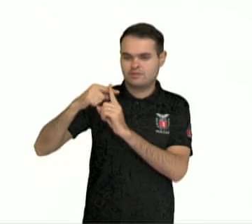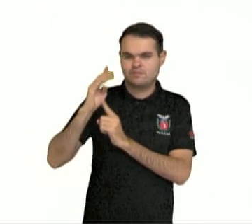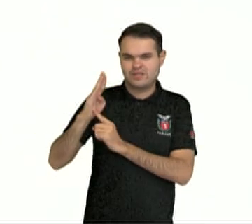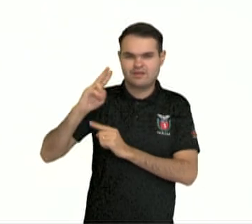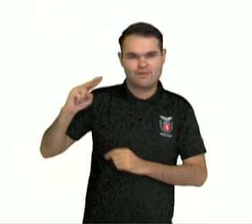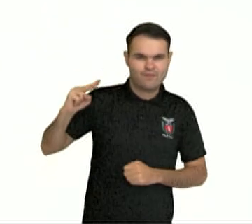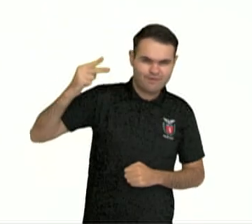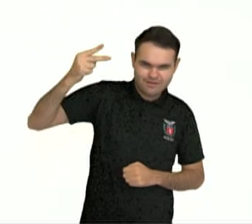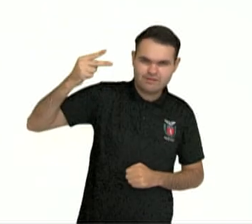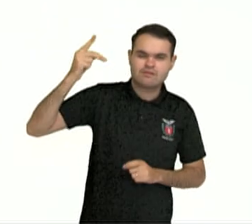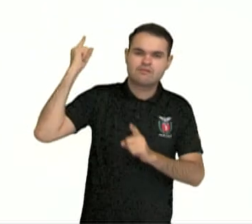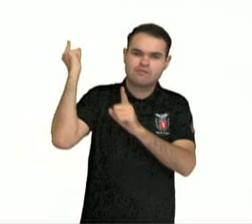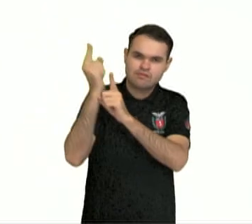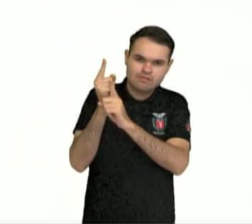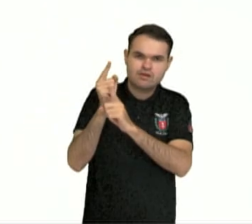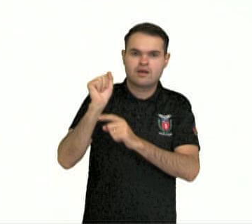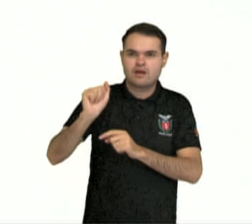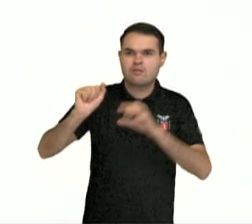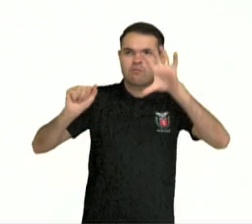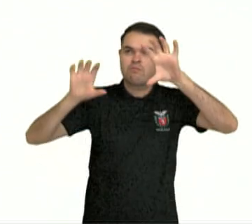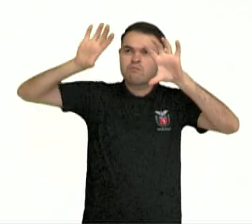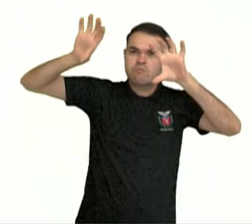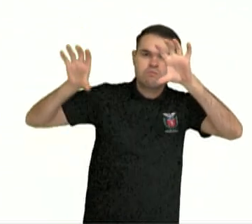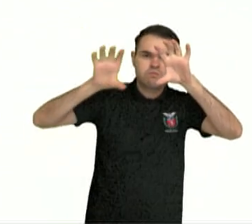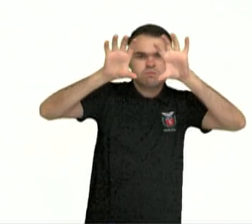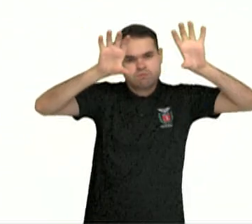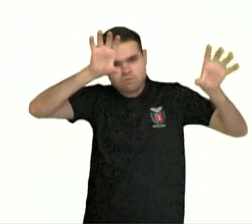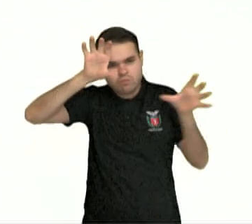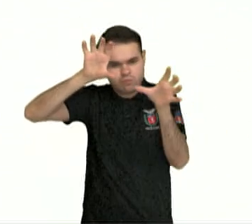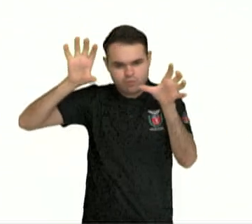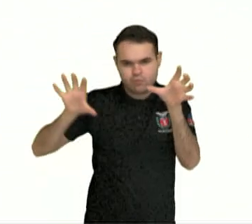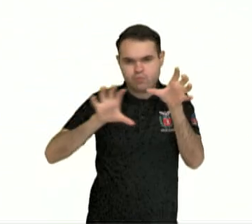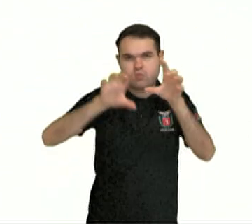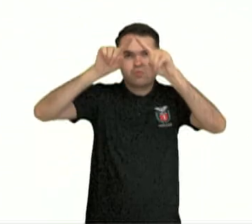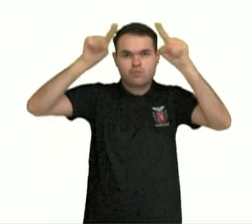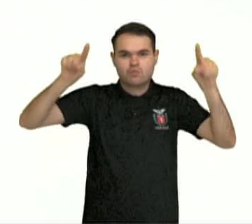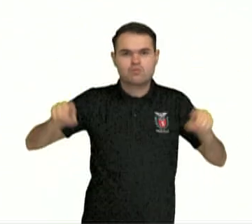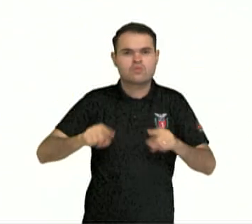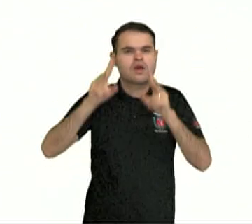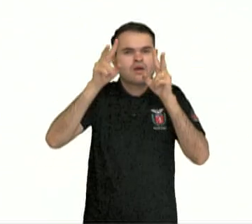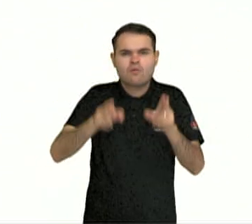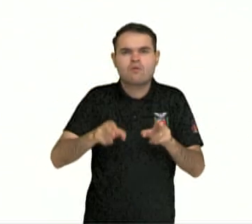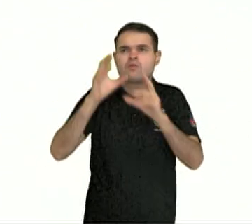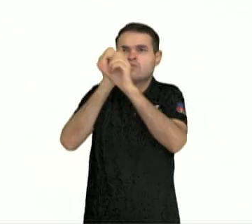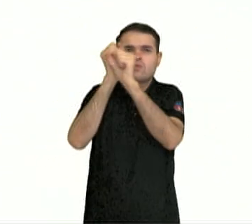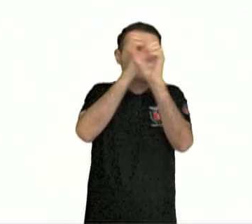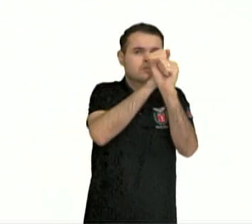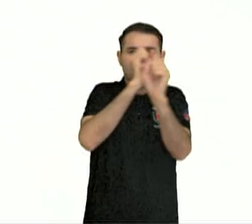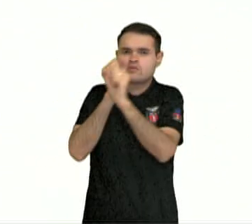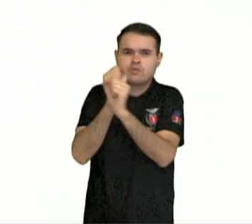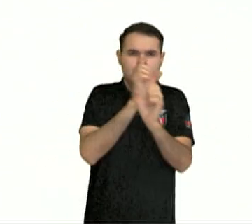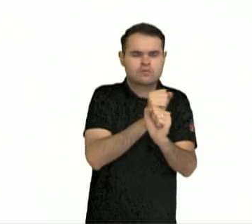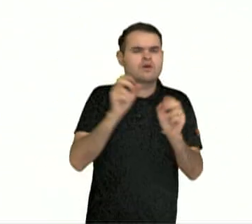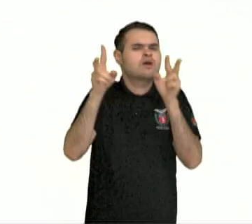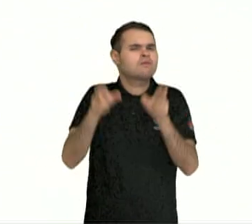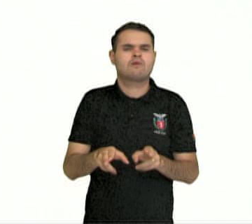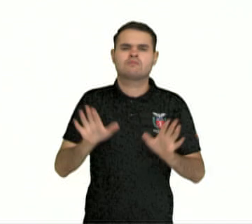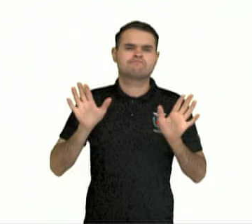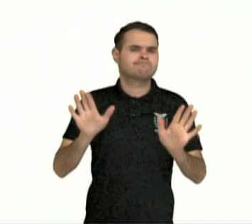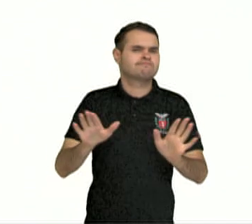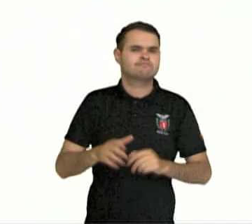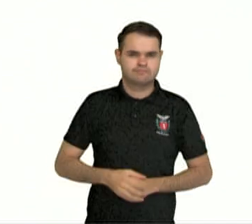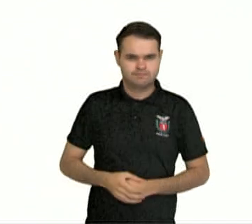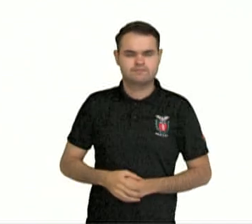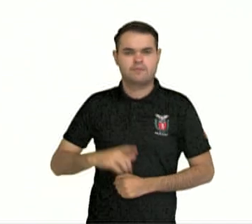gente achou a área juntando os desenhos, é igualzinho à soma dos pedaços, ó. Eu tinha um quadradinho de lado A, que